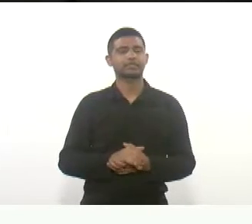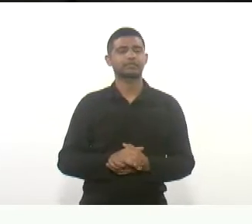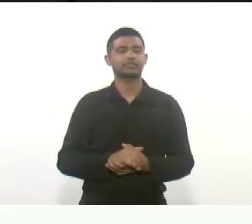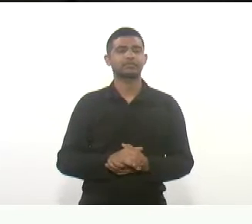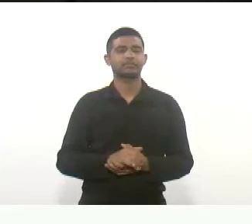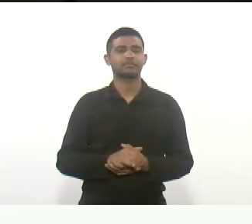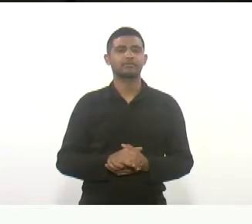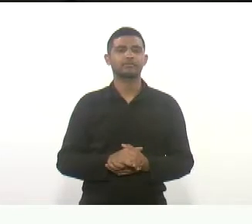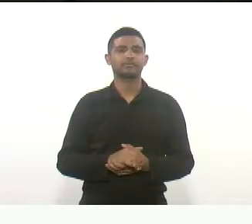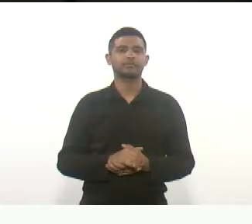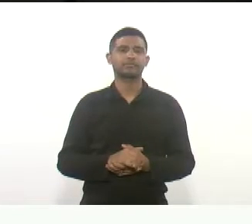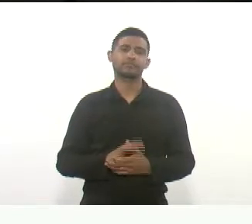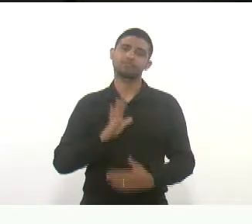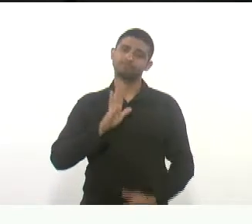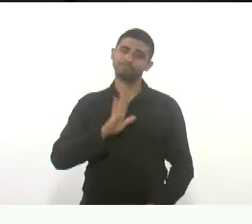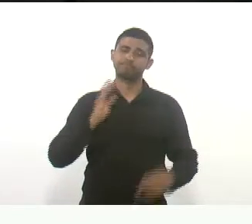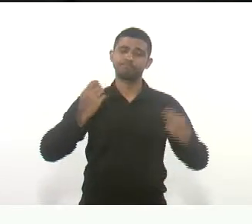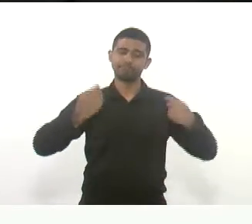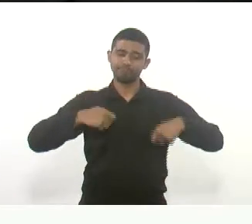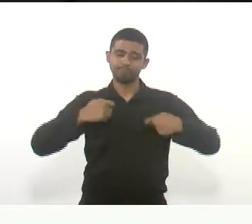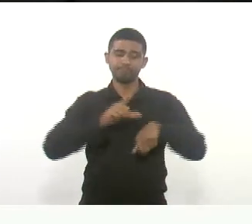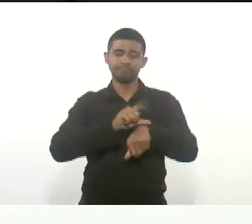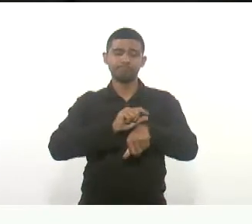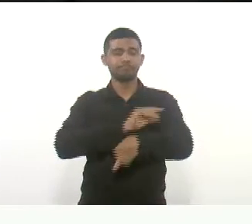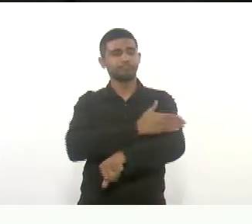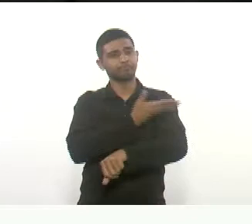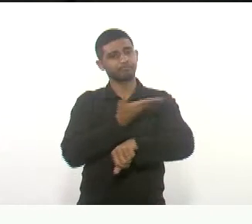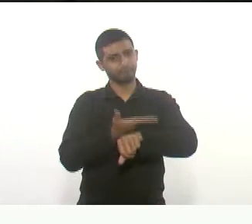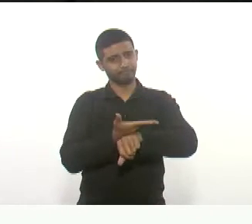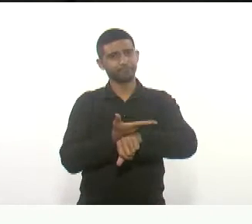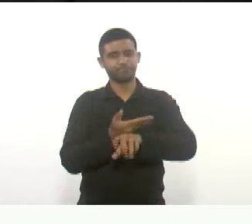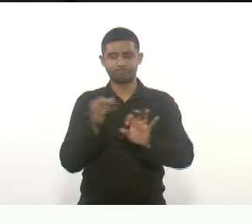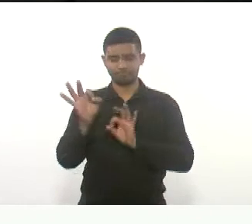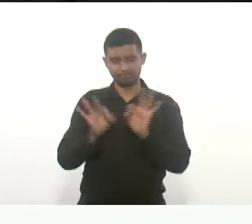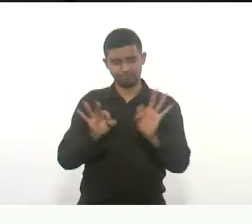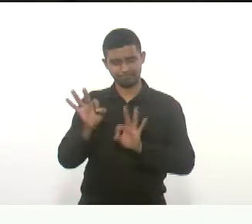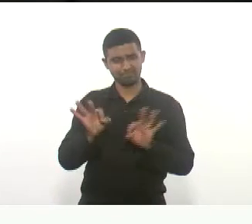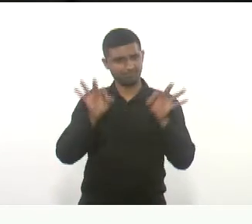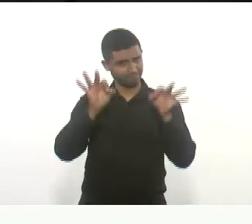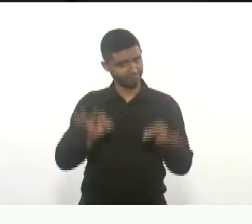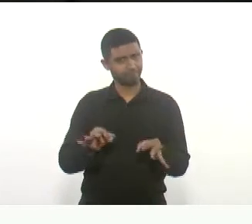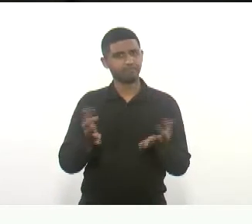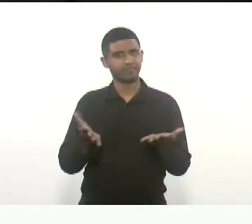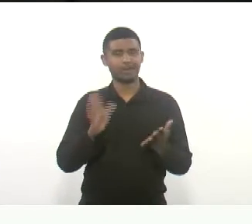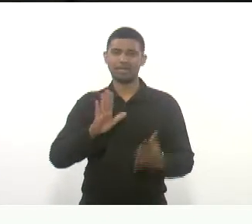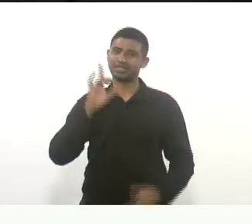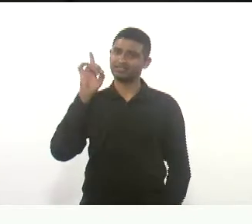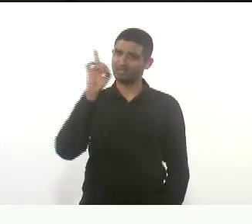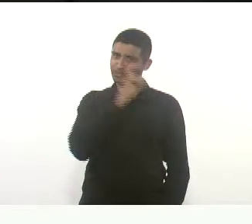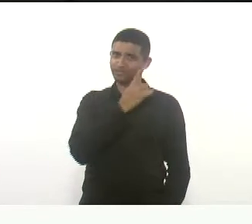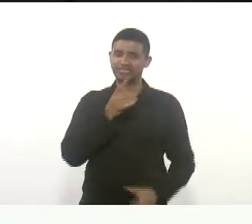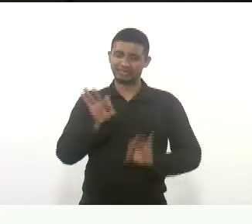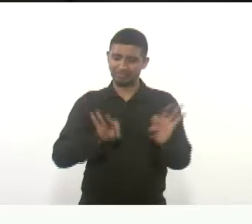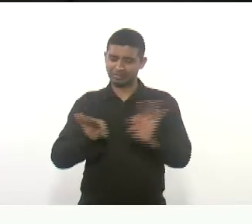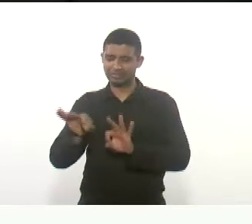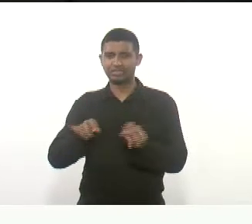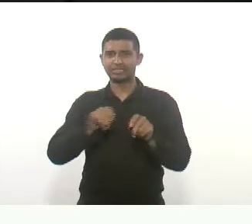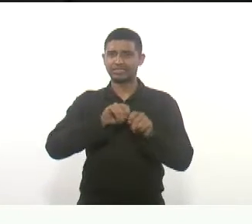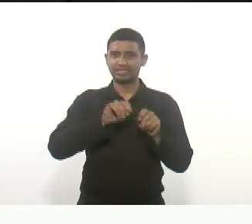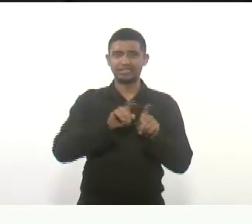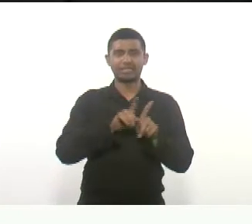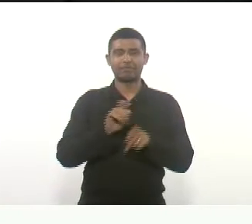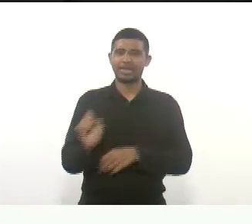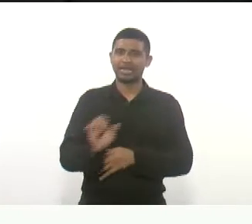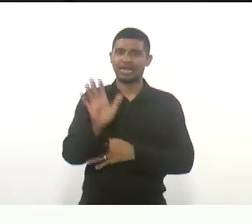tempo integral. Mas tem que ser um tempo integral muito bem feito. E é muito difícil de fazer e custa